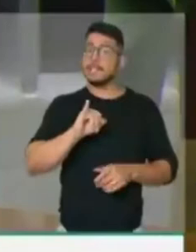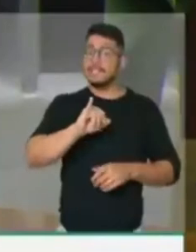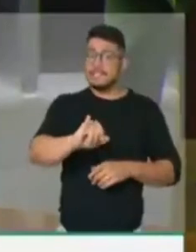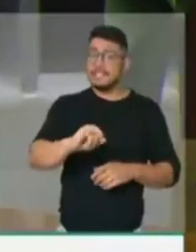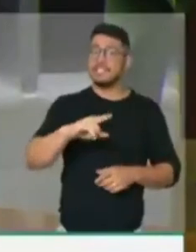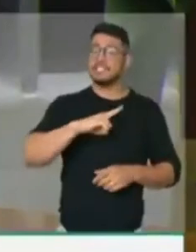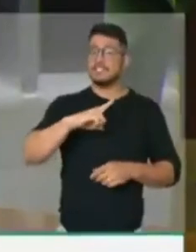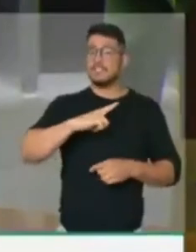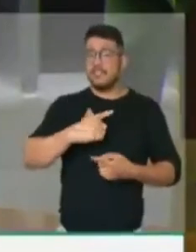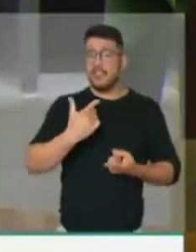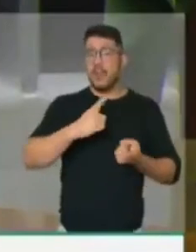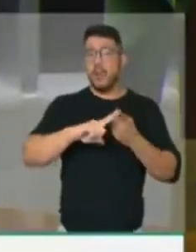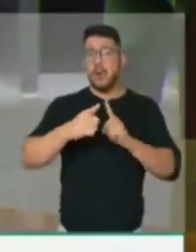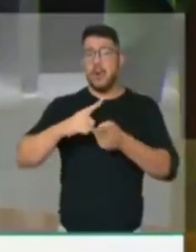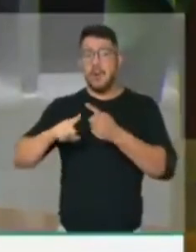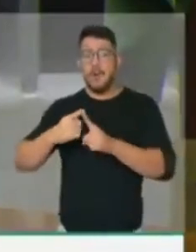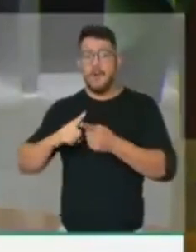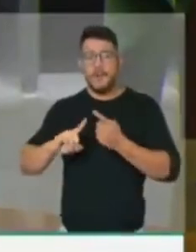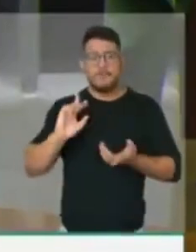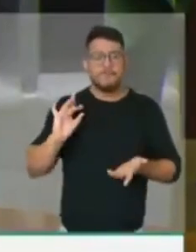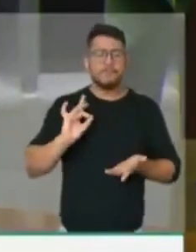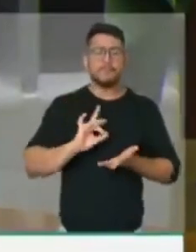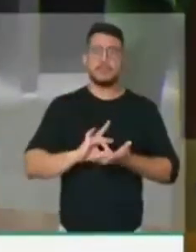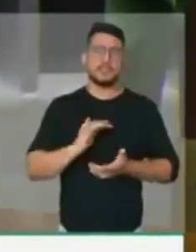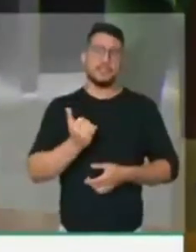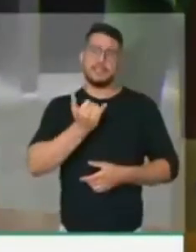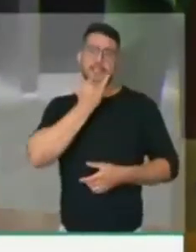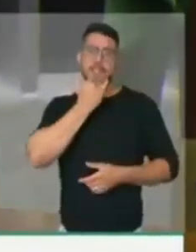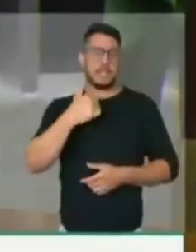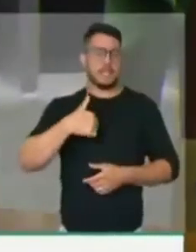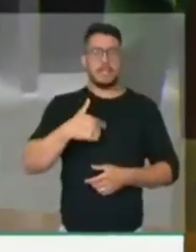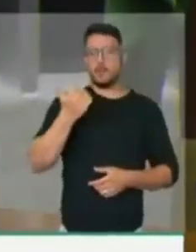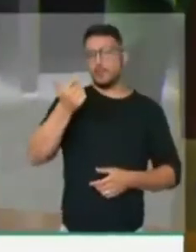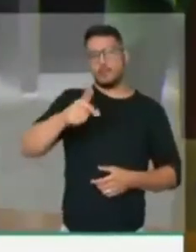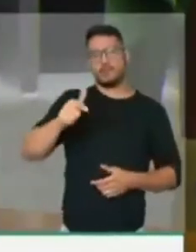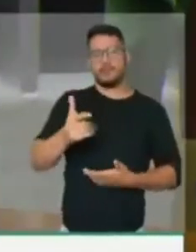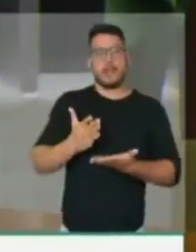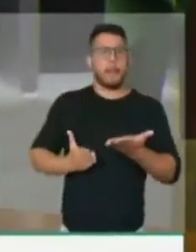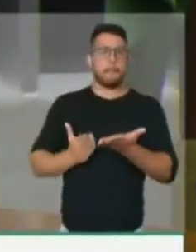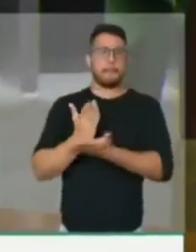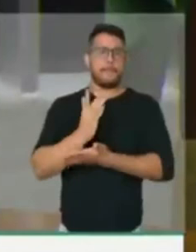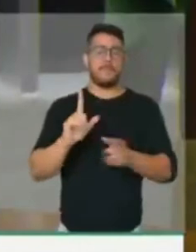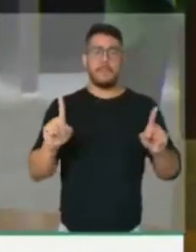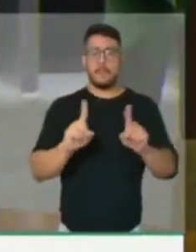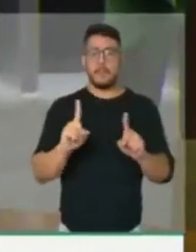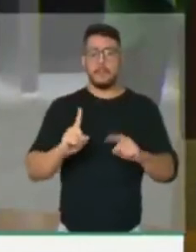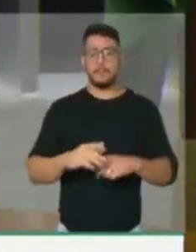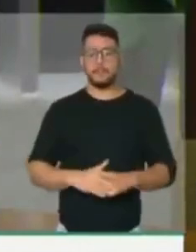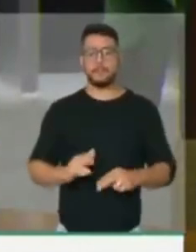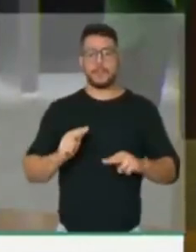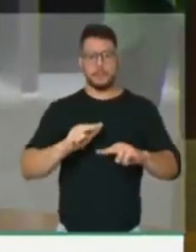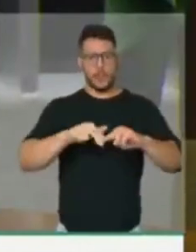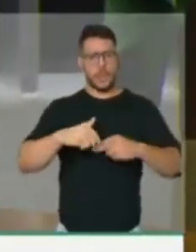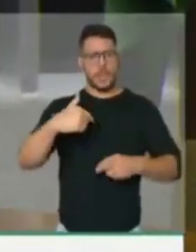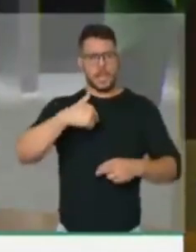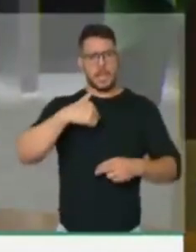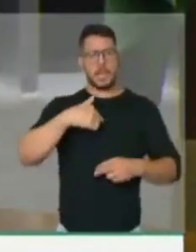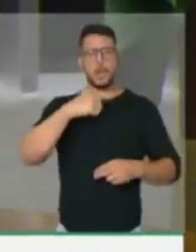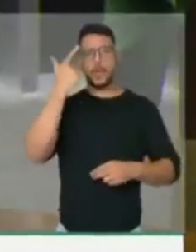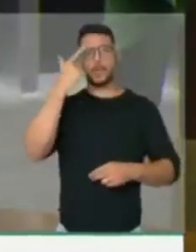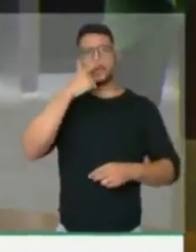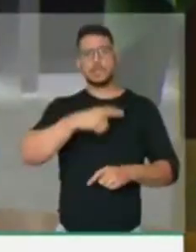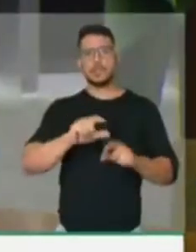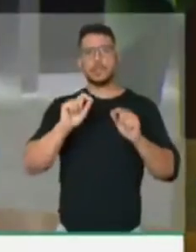nas eleições, se existisse fraude, eu não estaria aqui não. Porque eu fui eleito com uma campanha simples, não tenho ninguém